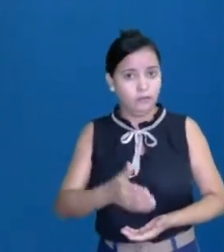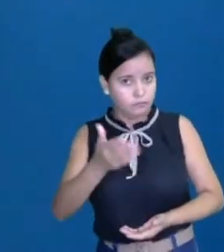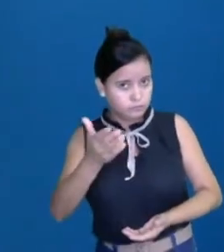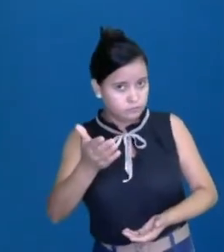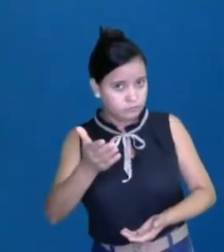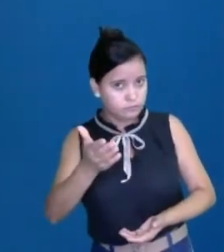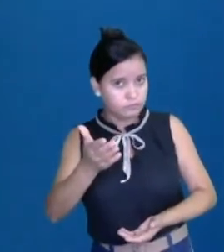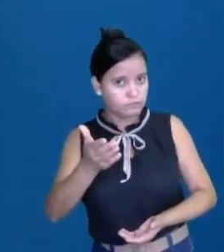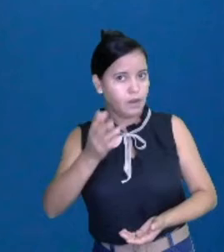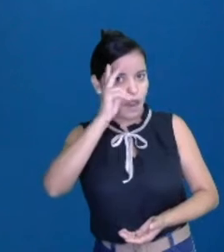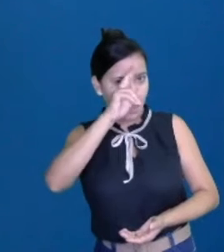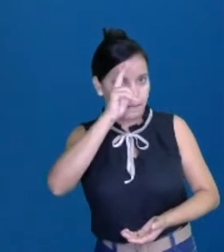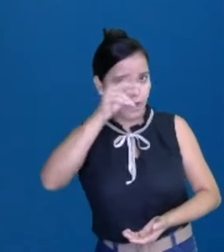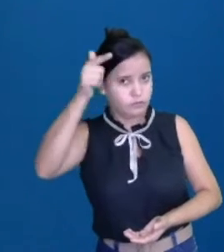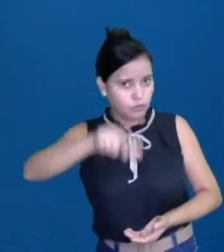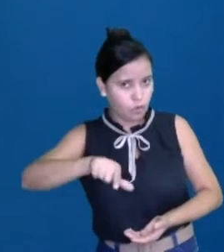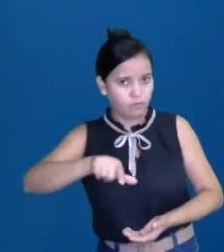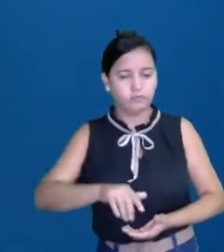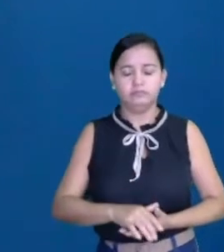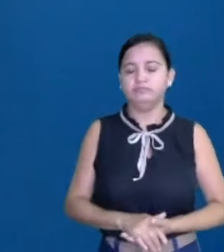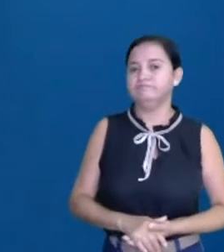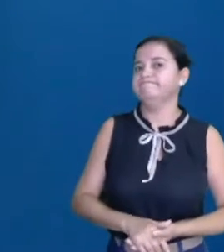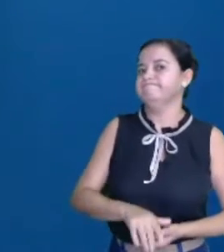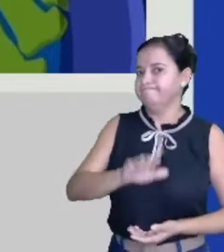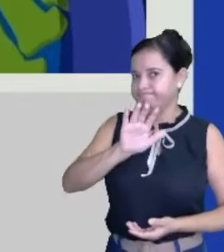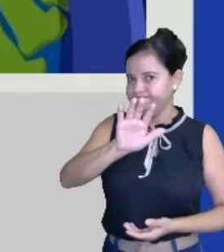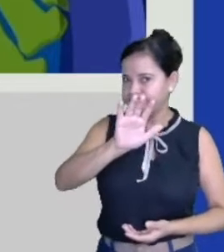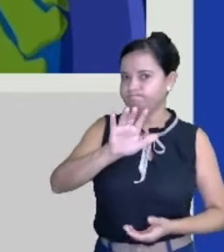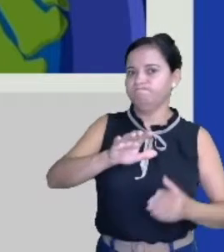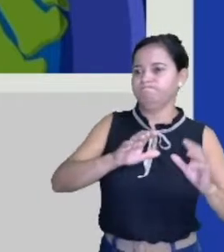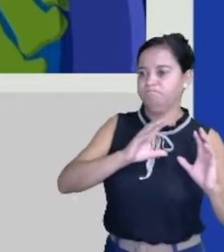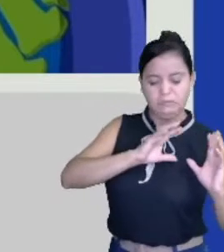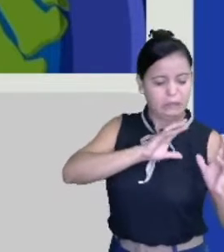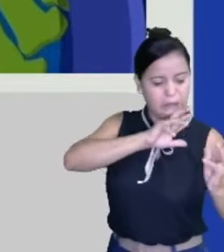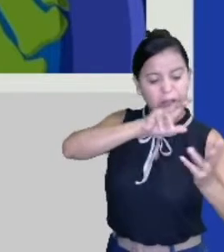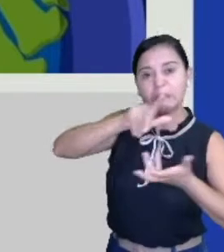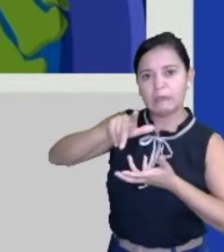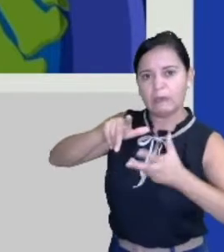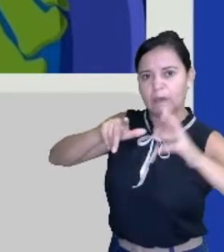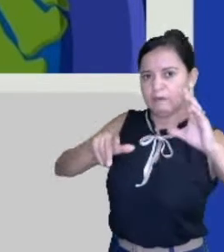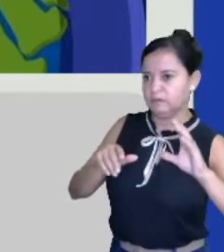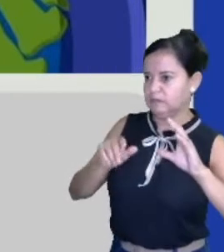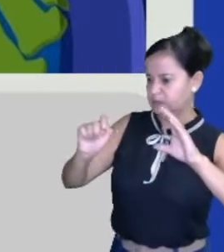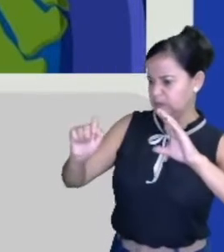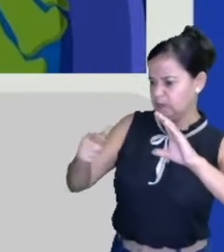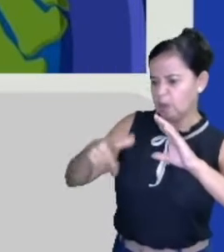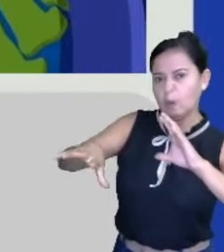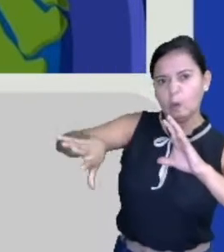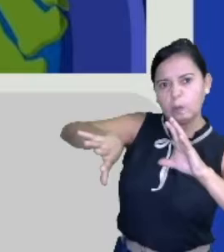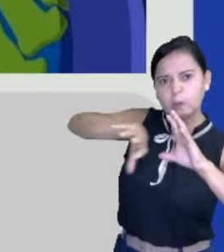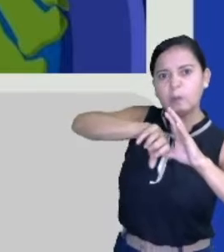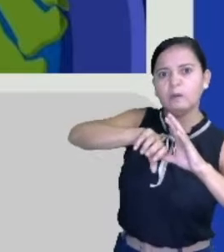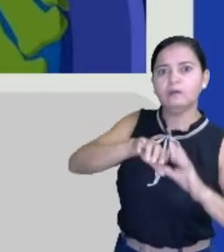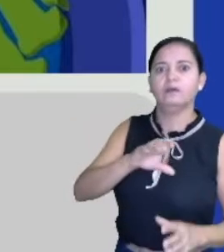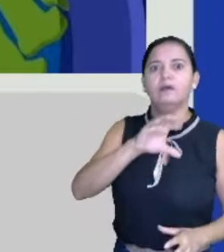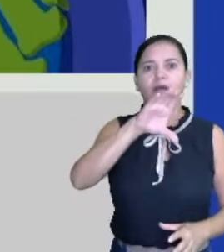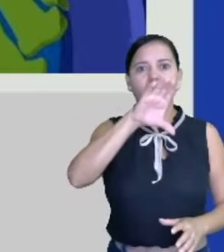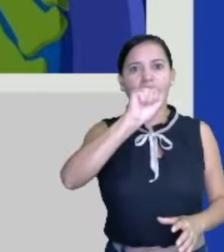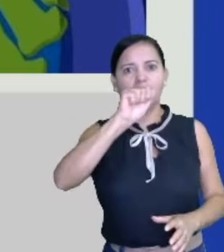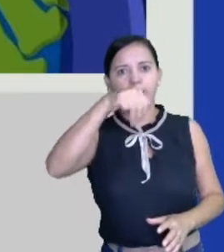reforçar aí, a gente vai falar agora um pouquinho da camada de ozônio. A importância que a camada de ozônio tem em proteger, né,